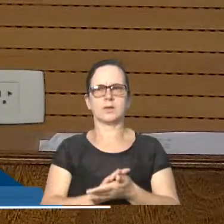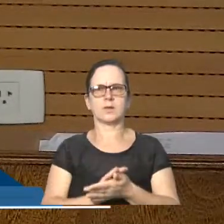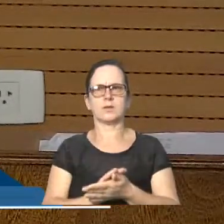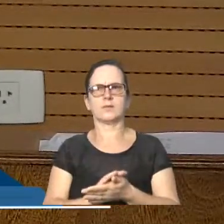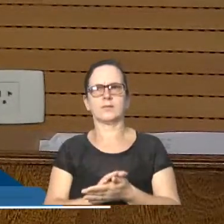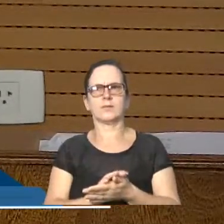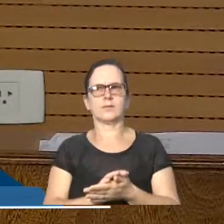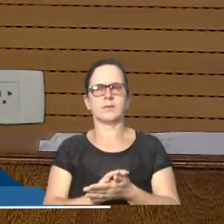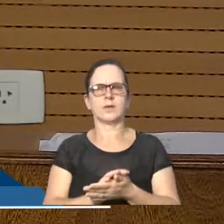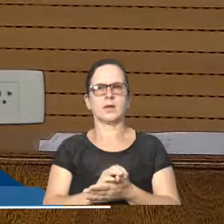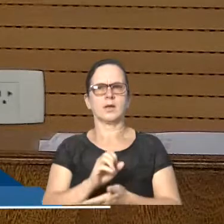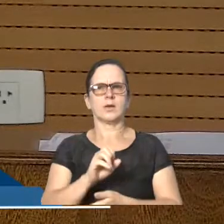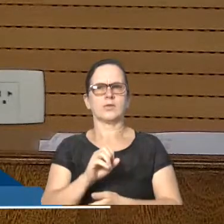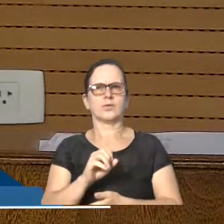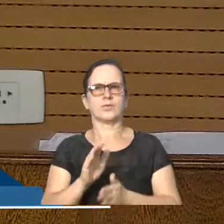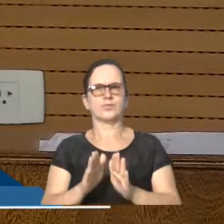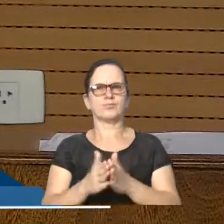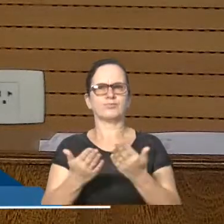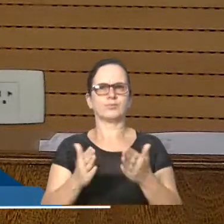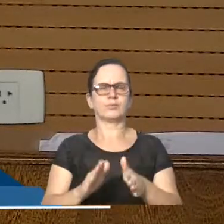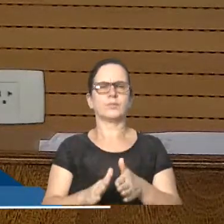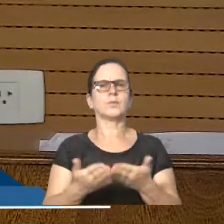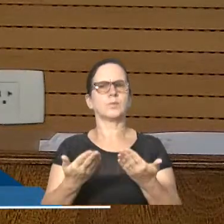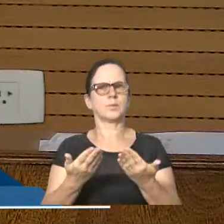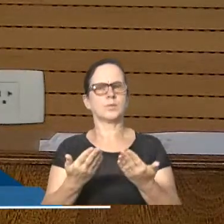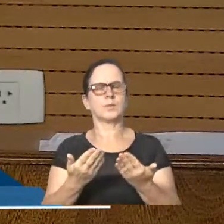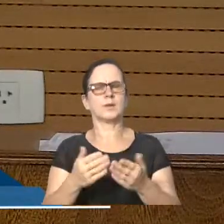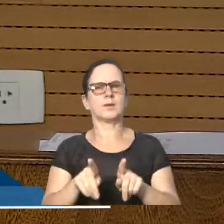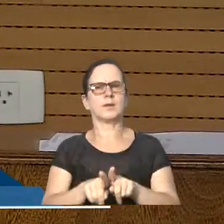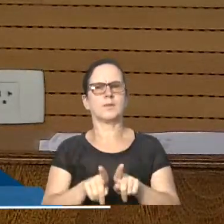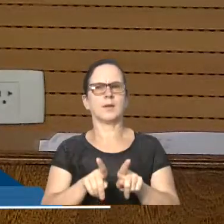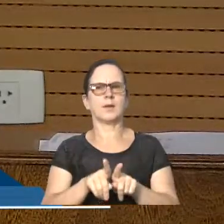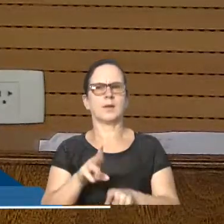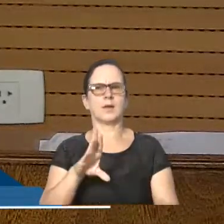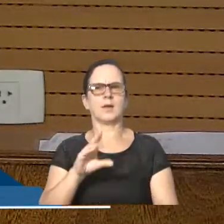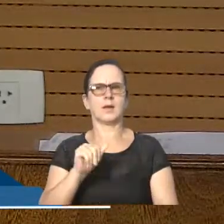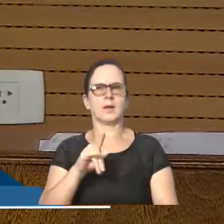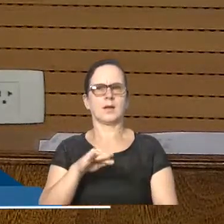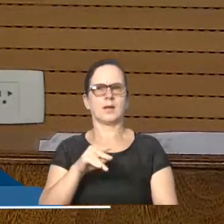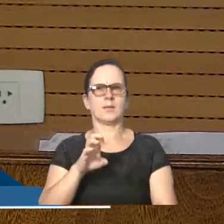de vulnerabilidade temporária e calamidade pública.